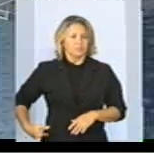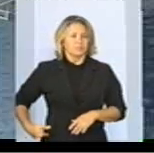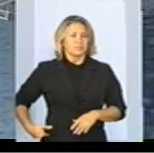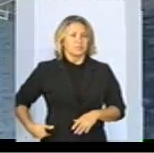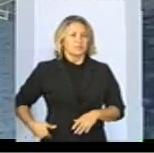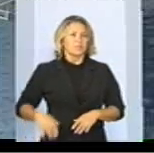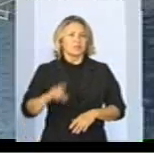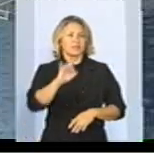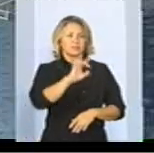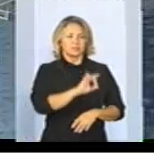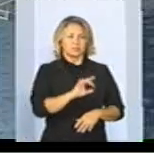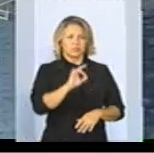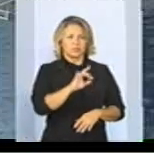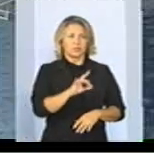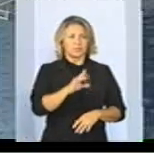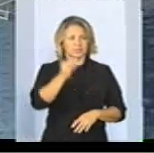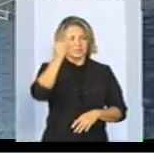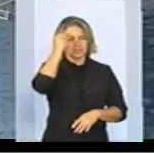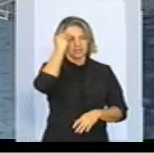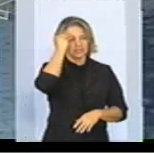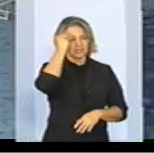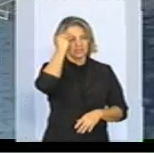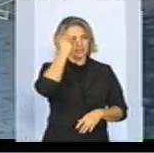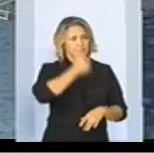Então, só para você ter essa ideia...